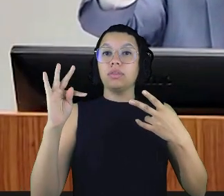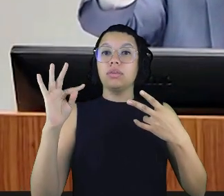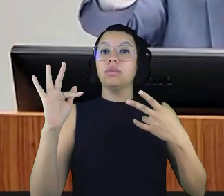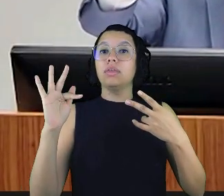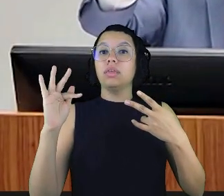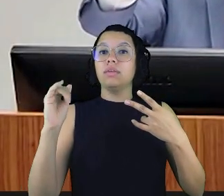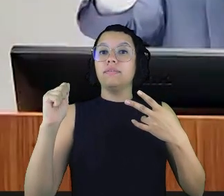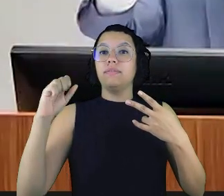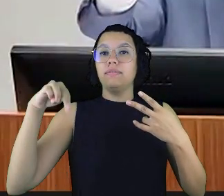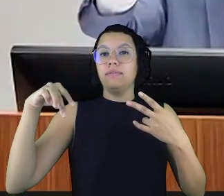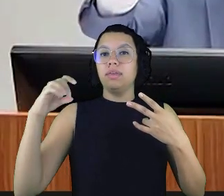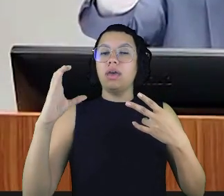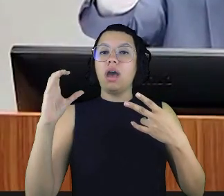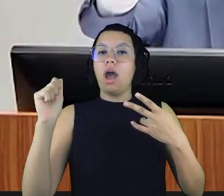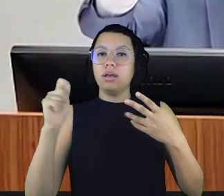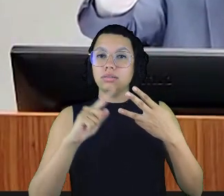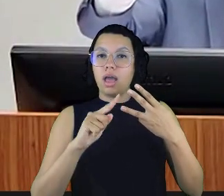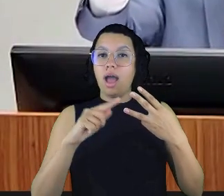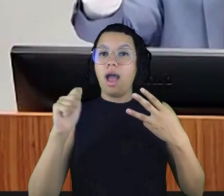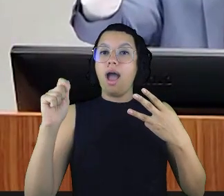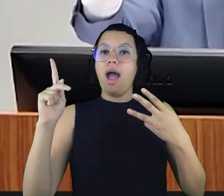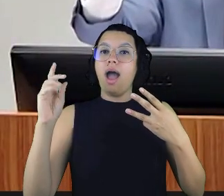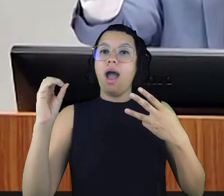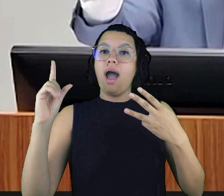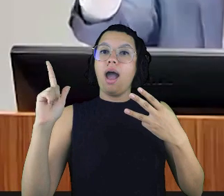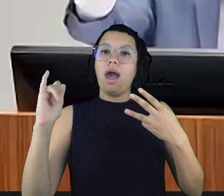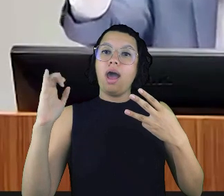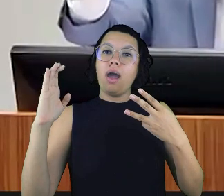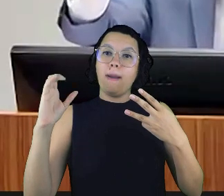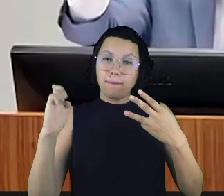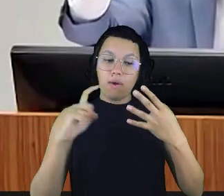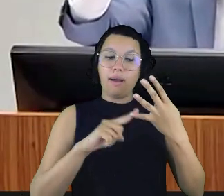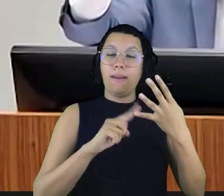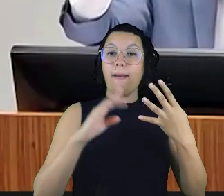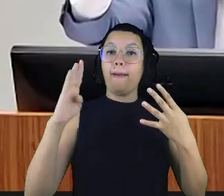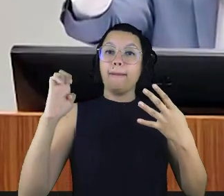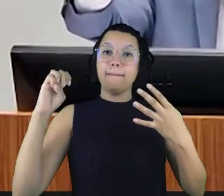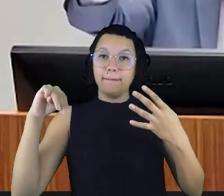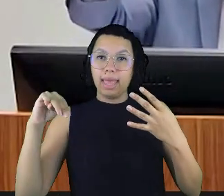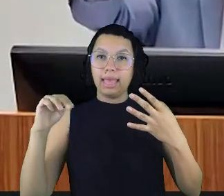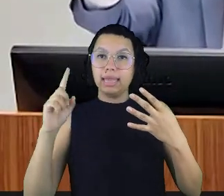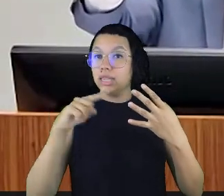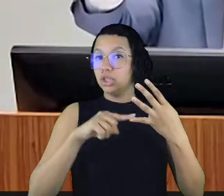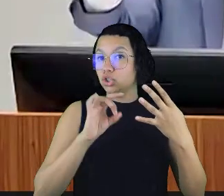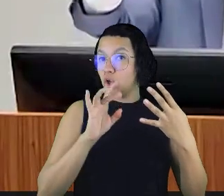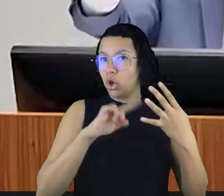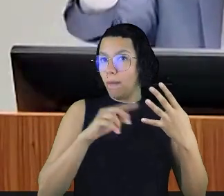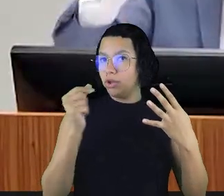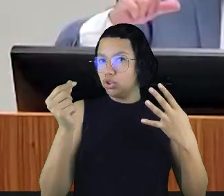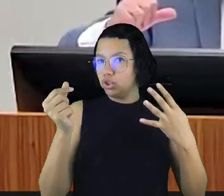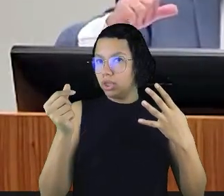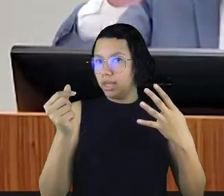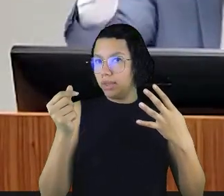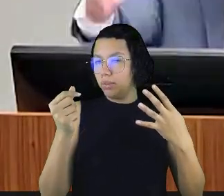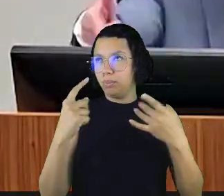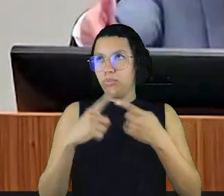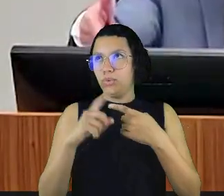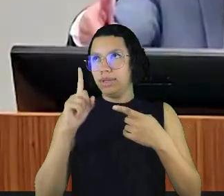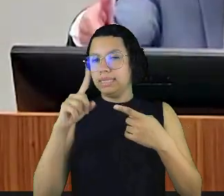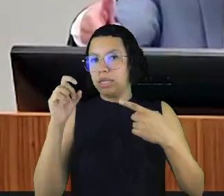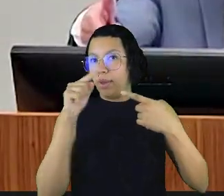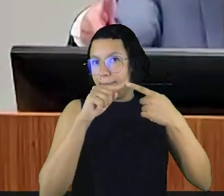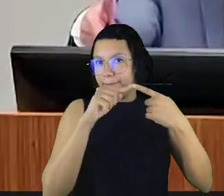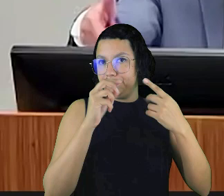apólice, bens, quaisquer, desde que não seja dinheiro, porque senão cairia em depósito. Né? Bens quaisquer, do próprio